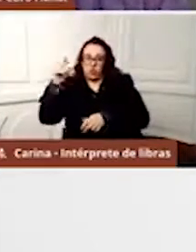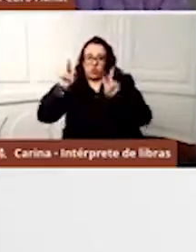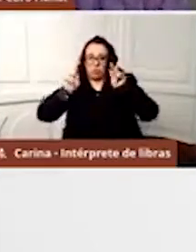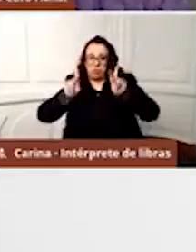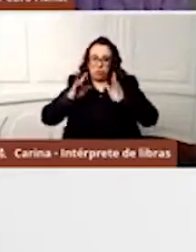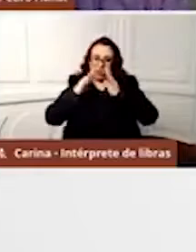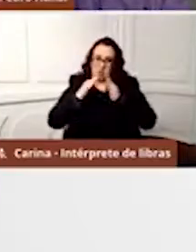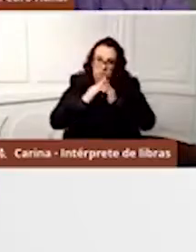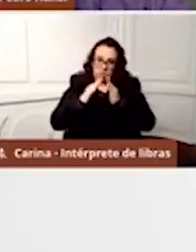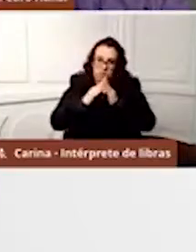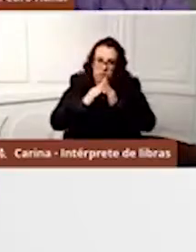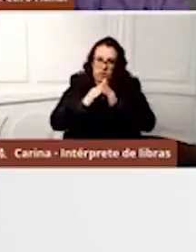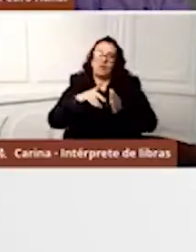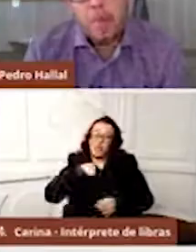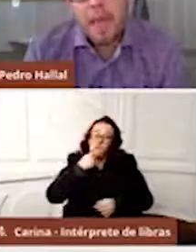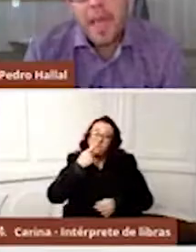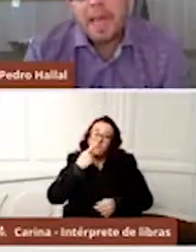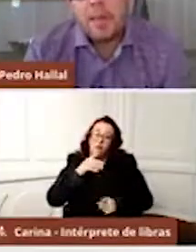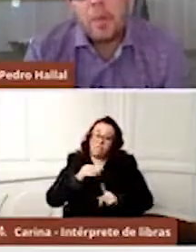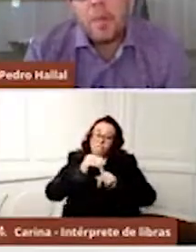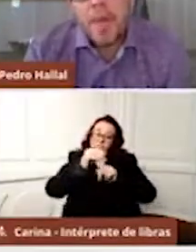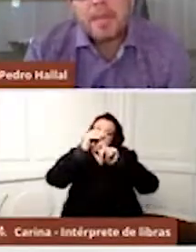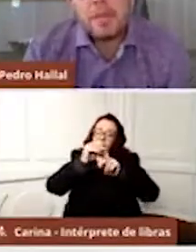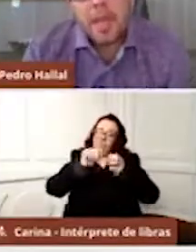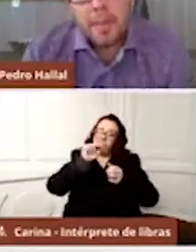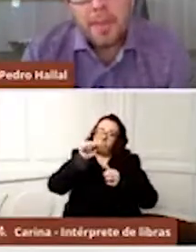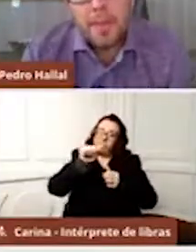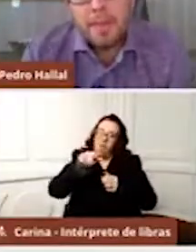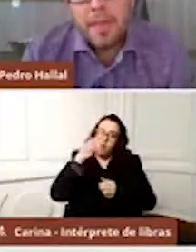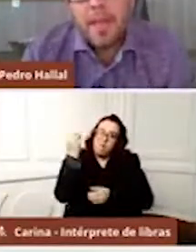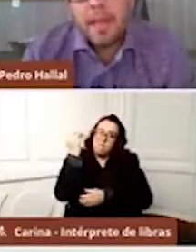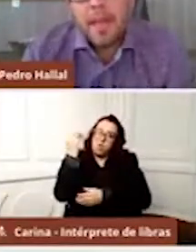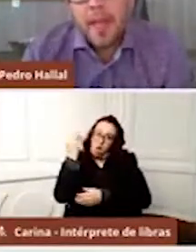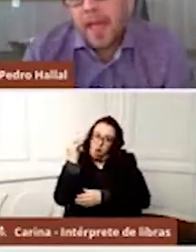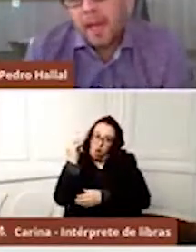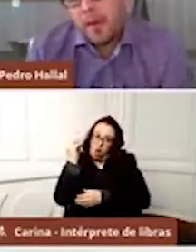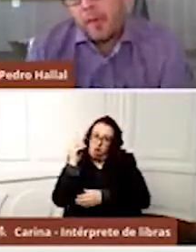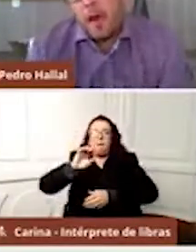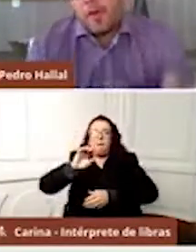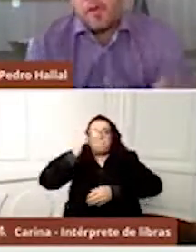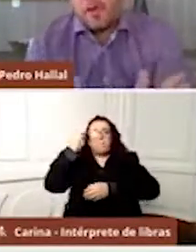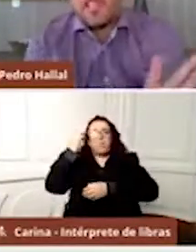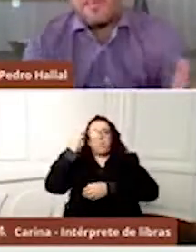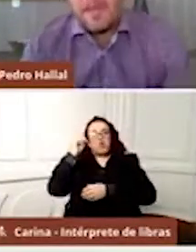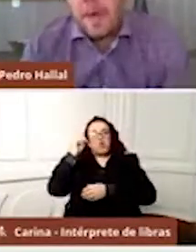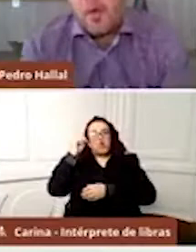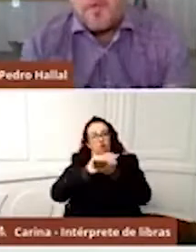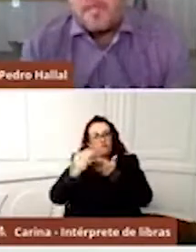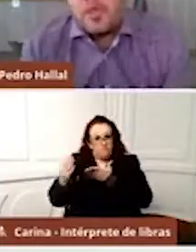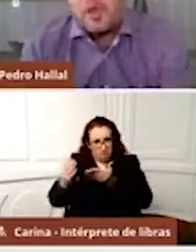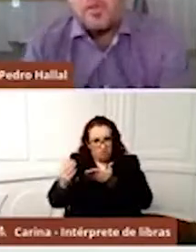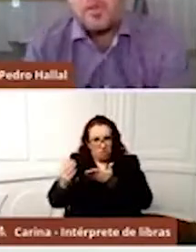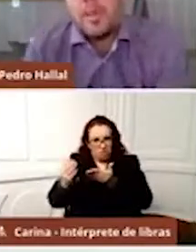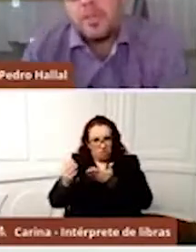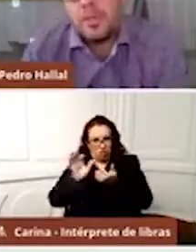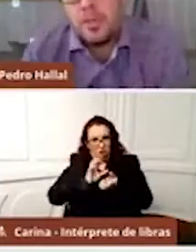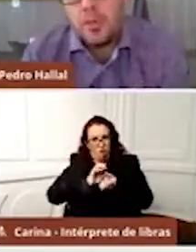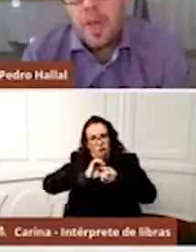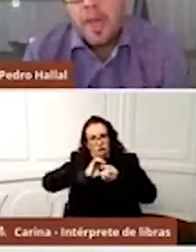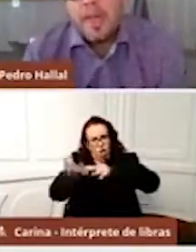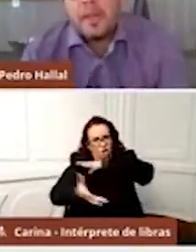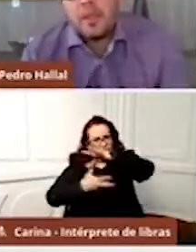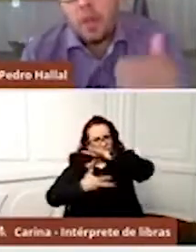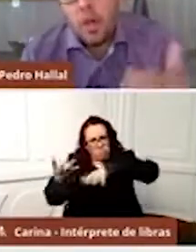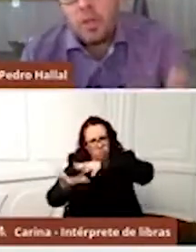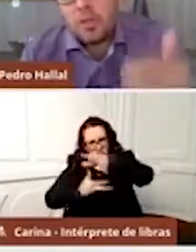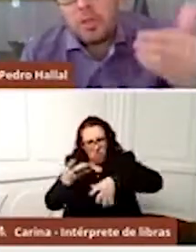pessoas com anticorpos no Rio Grande do Sul. Porto Alegre, no começo da epidemia, era o foco, foi onde a epidemia começou no Rio Grande do